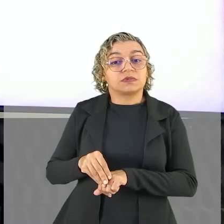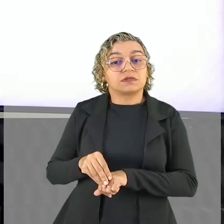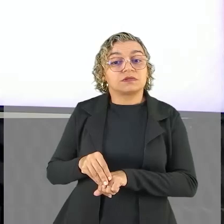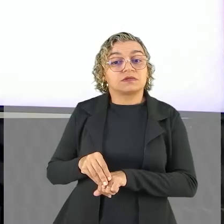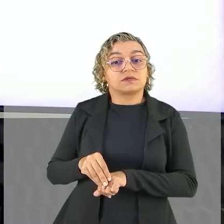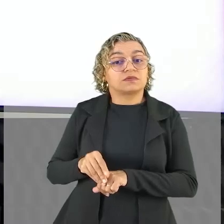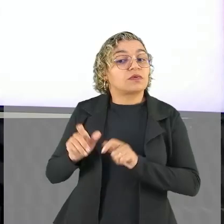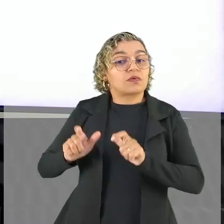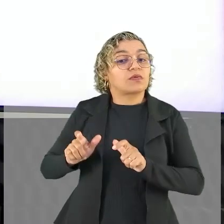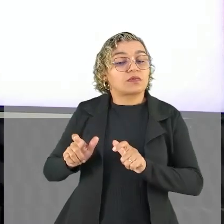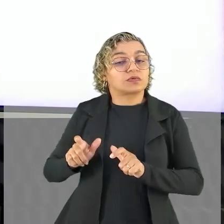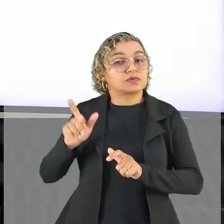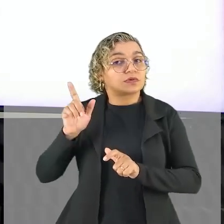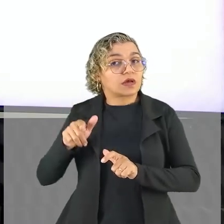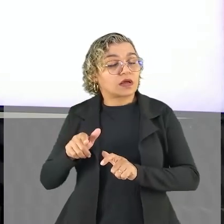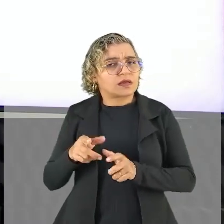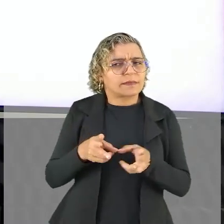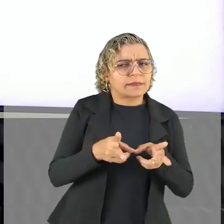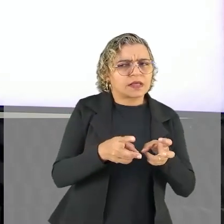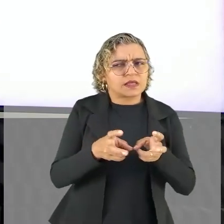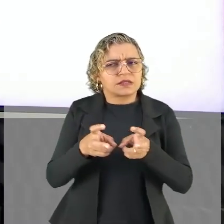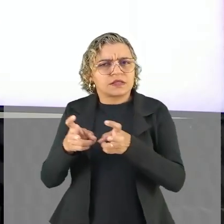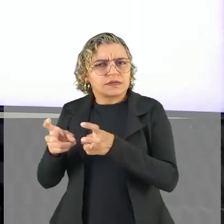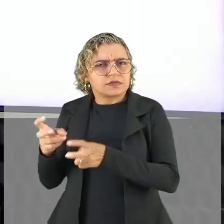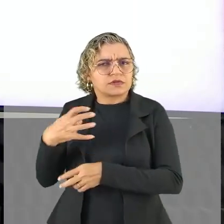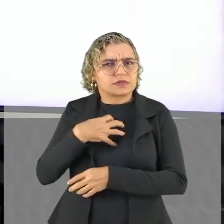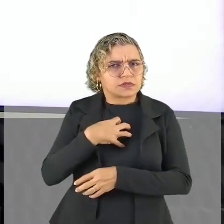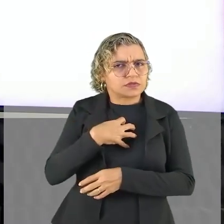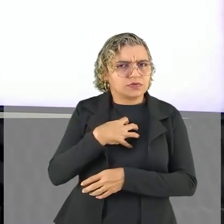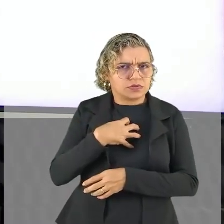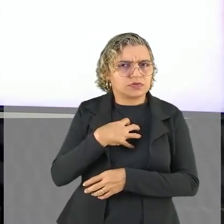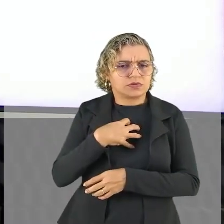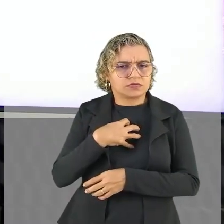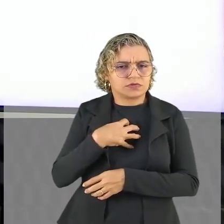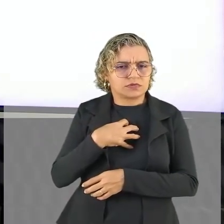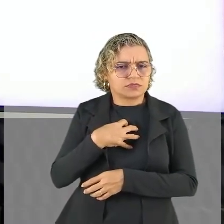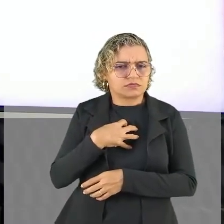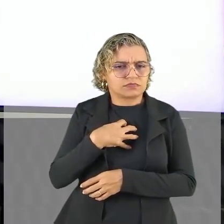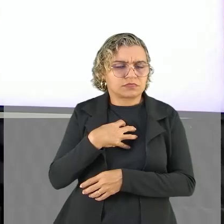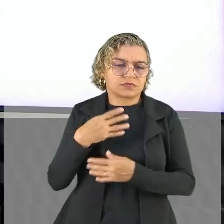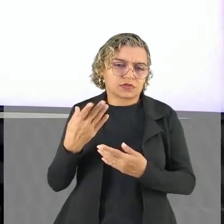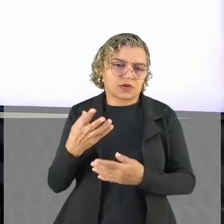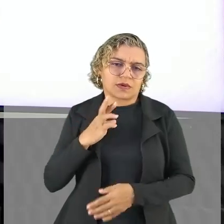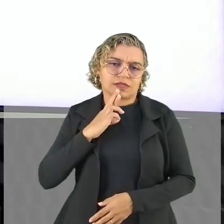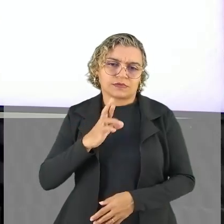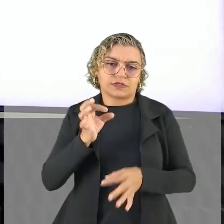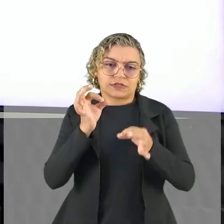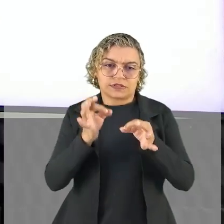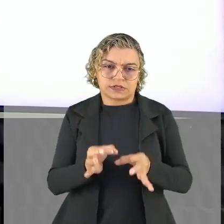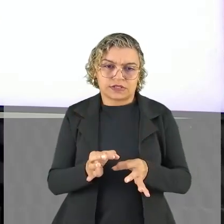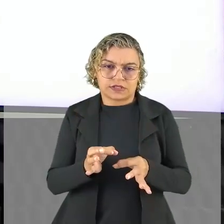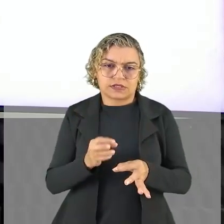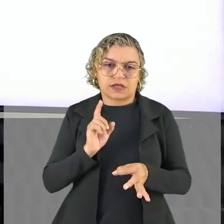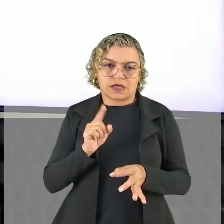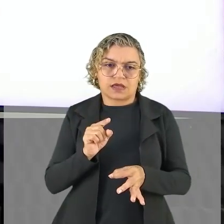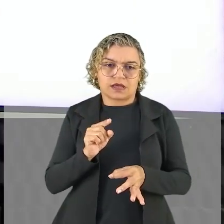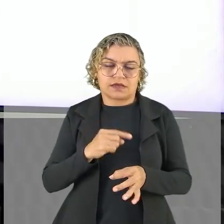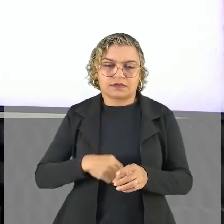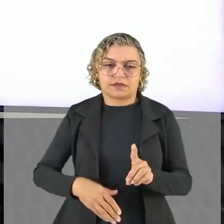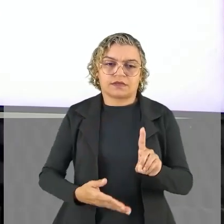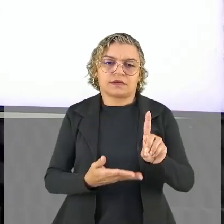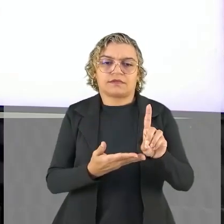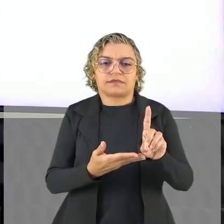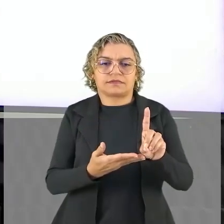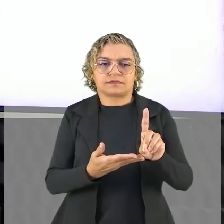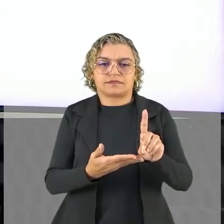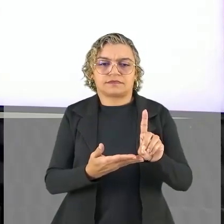Exatamente na percepção dos sentidos, né? E não, por exemplo, numa realidade transcendental. Então, a resposta correta é a letra